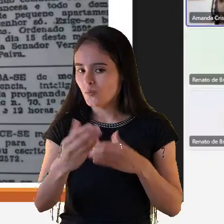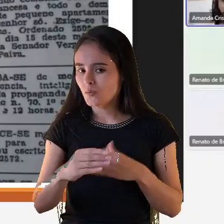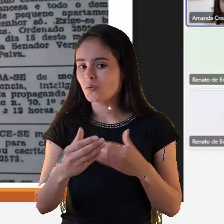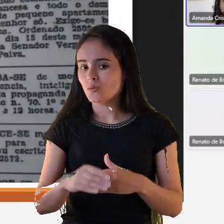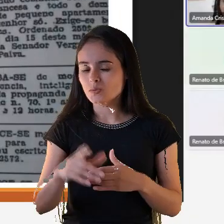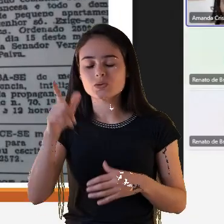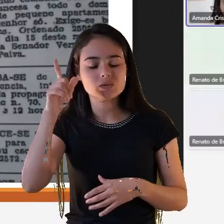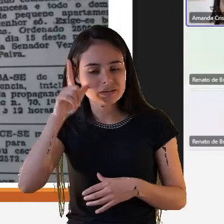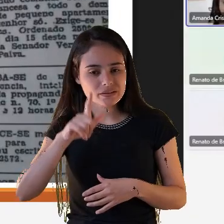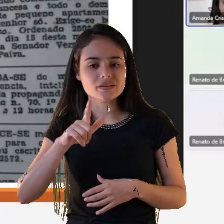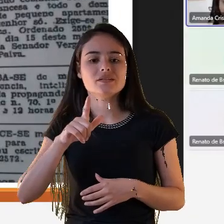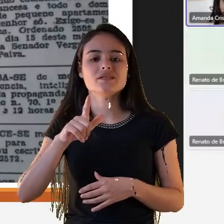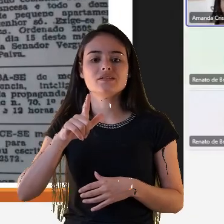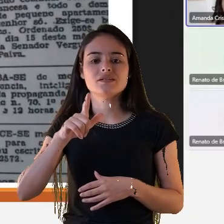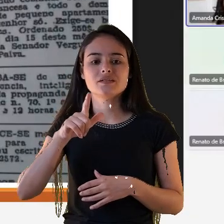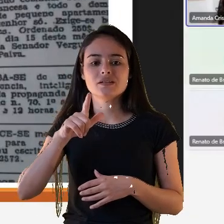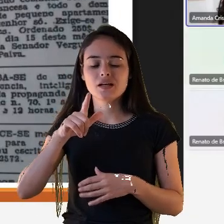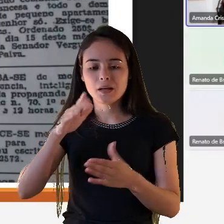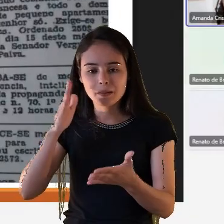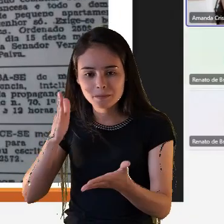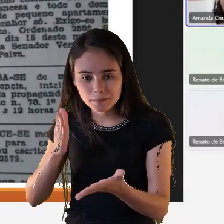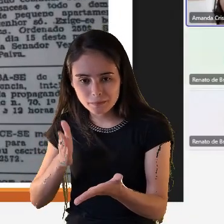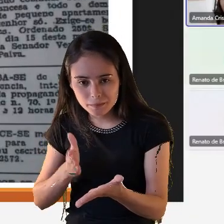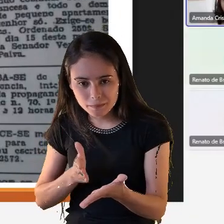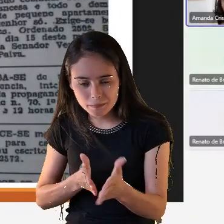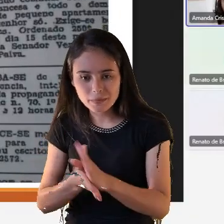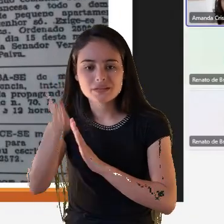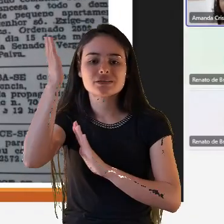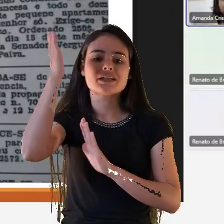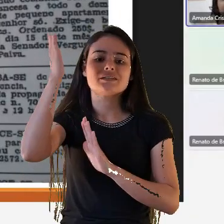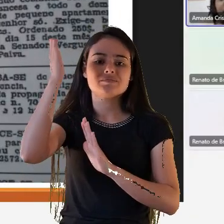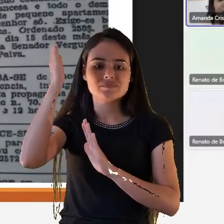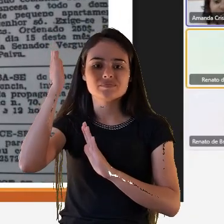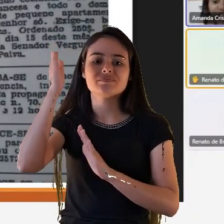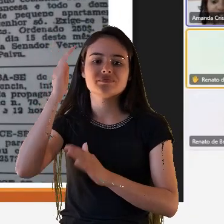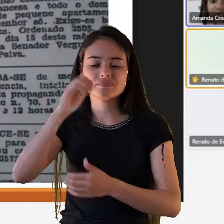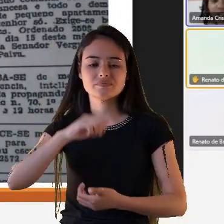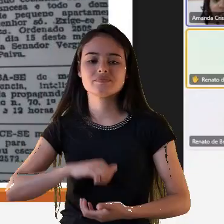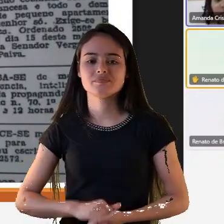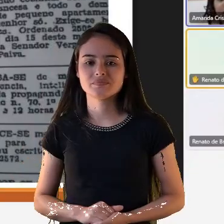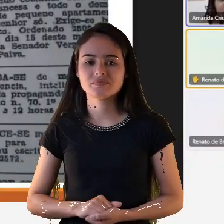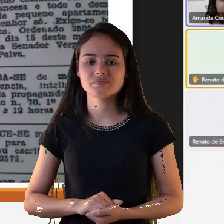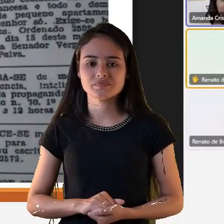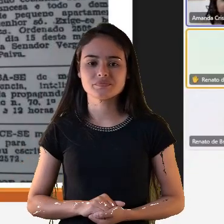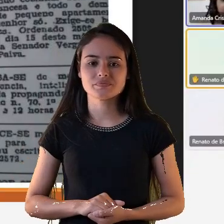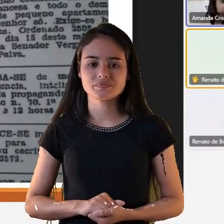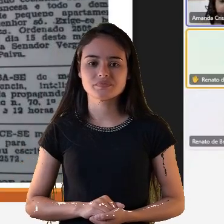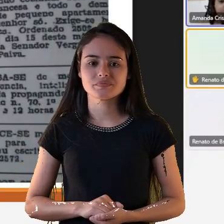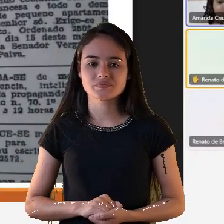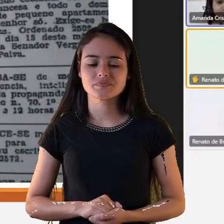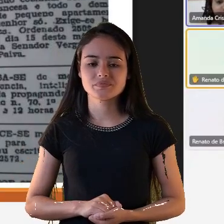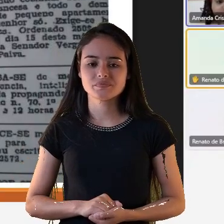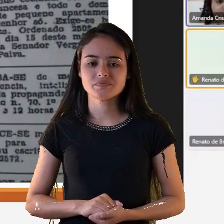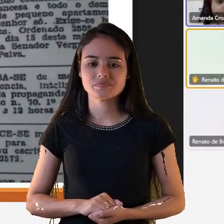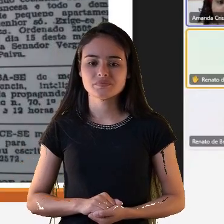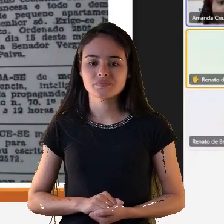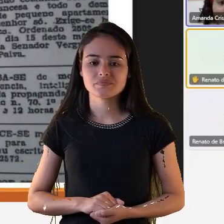todinho trabalhando como trabalhadora doméstica. Então, por mais que a gente queira,